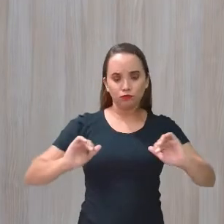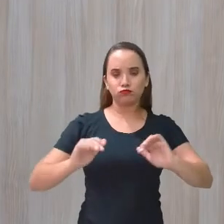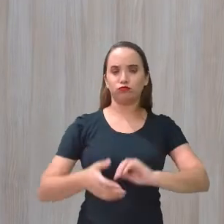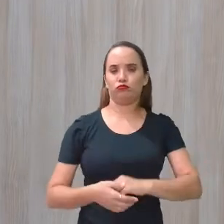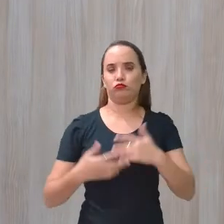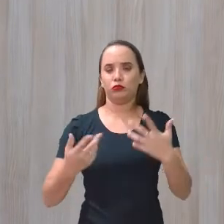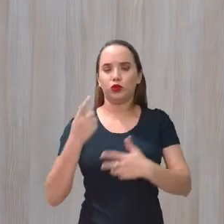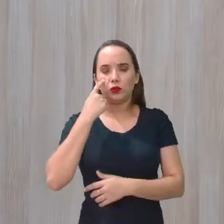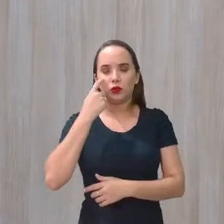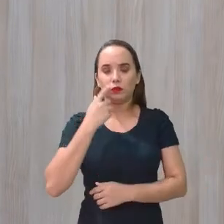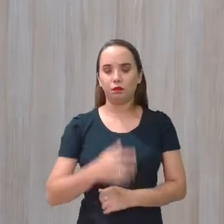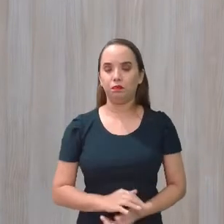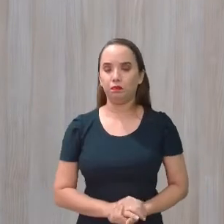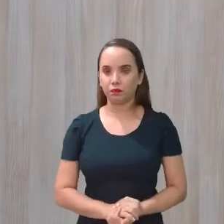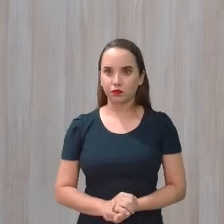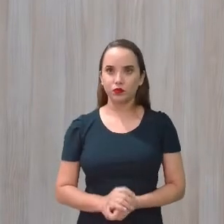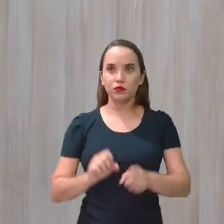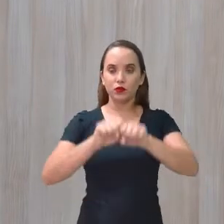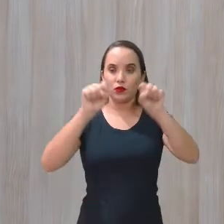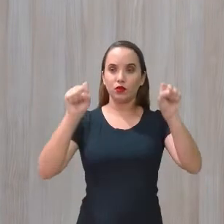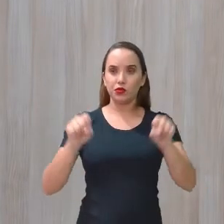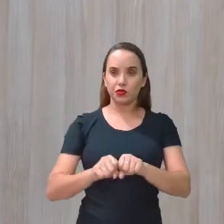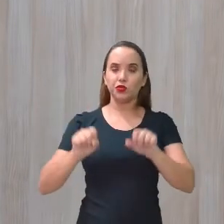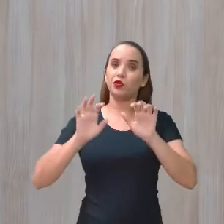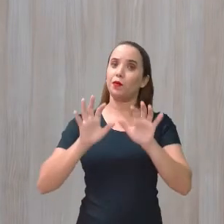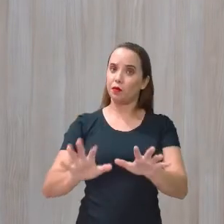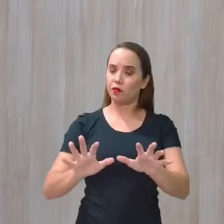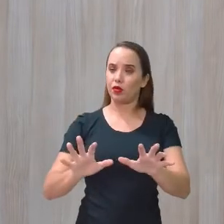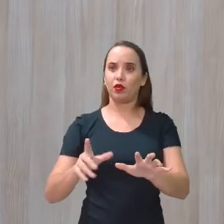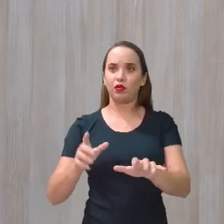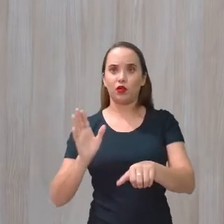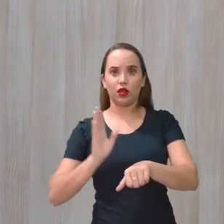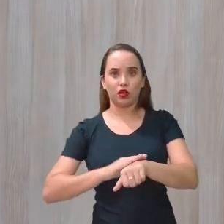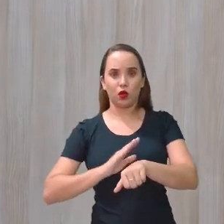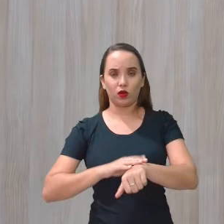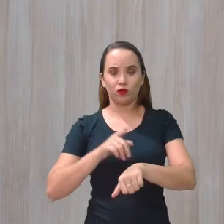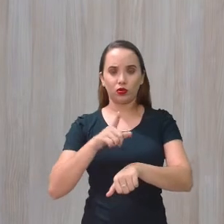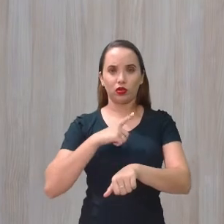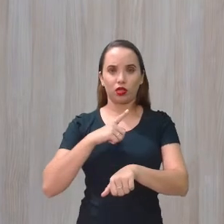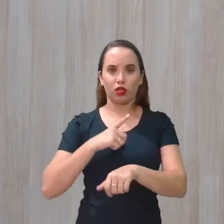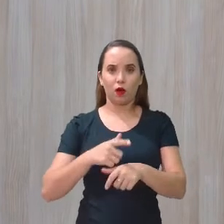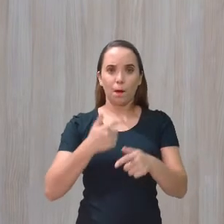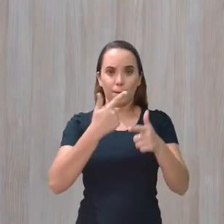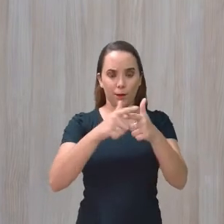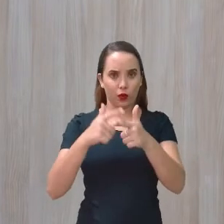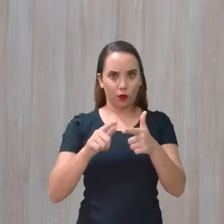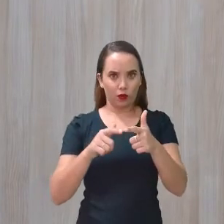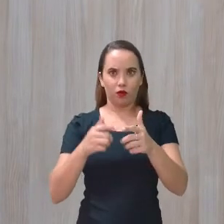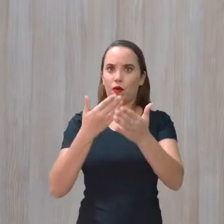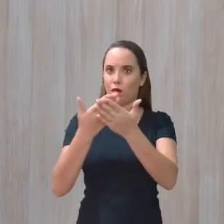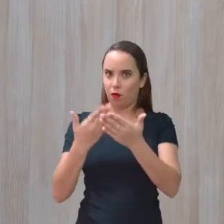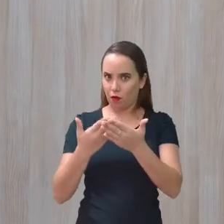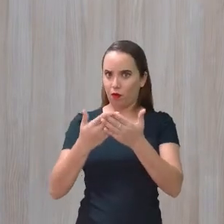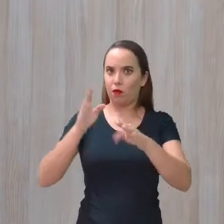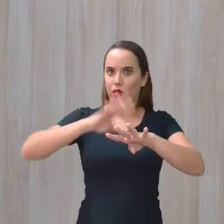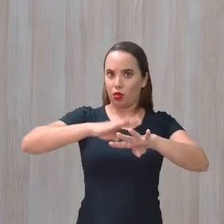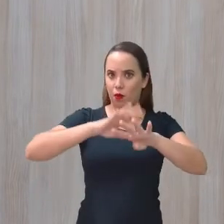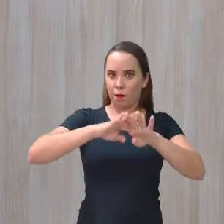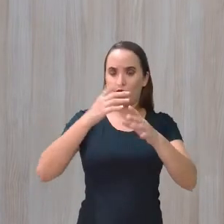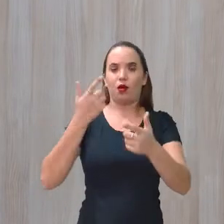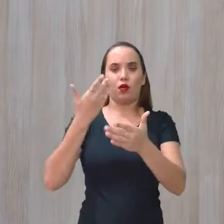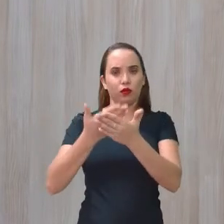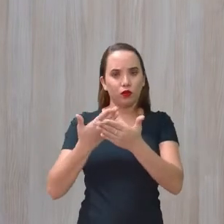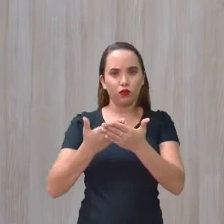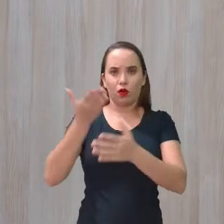sistema de equações, basicamente é isso. Quando você tem uma equação, tema da aula anterior, e você, quando trabalha